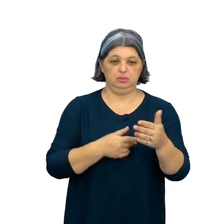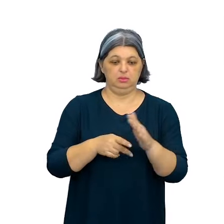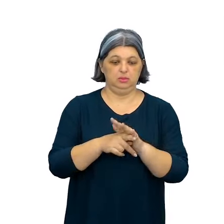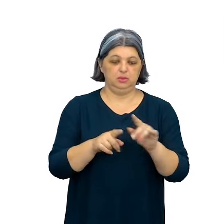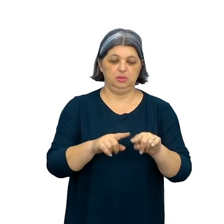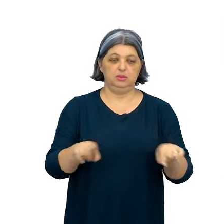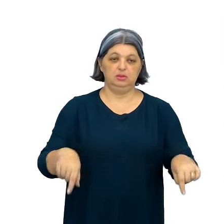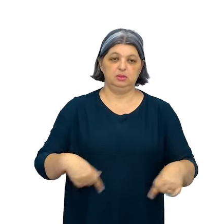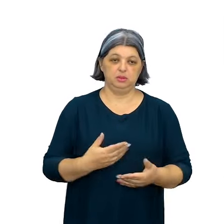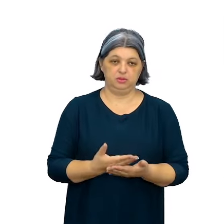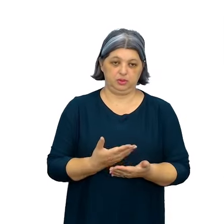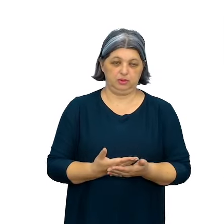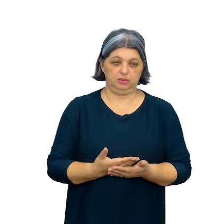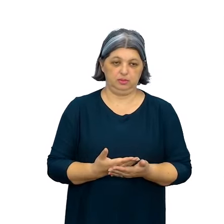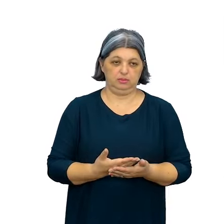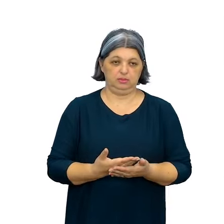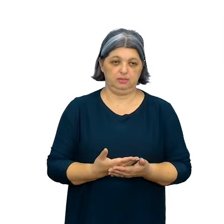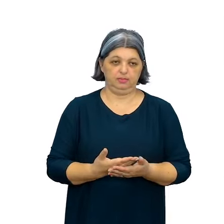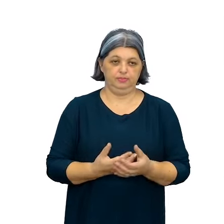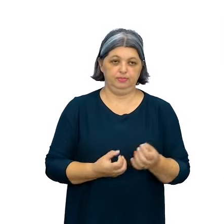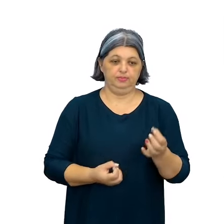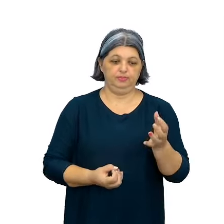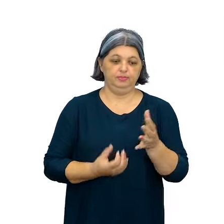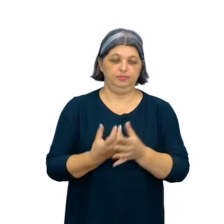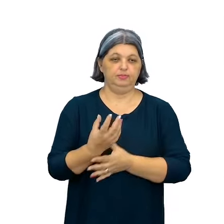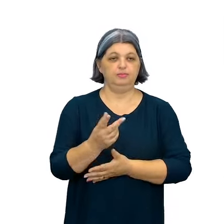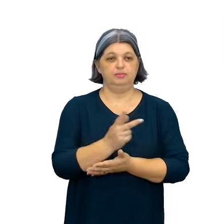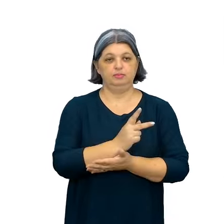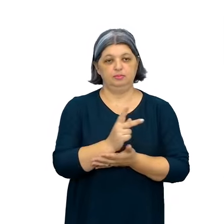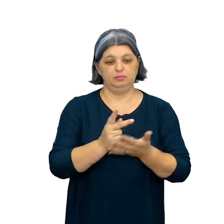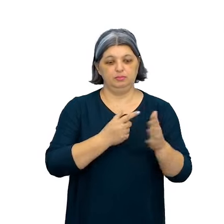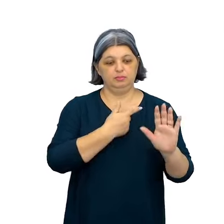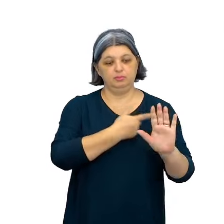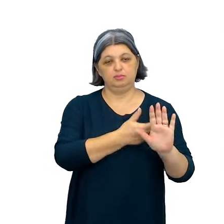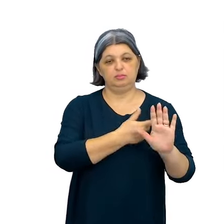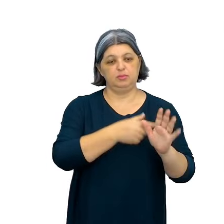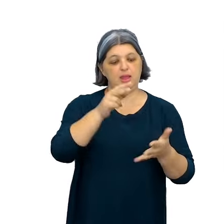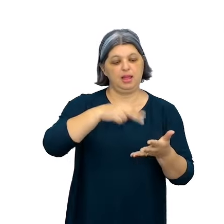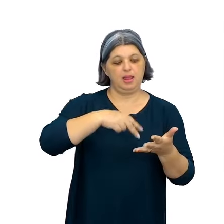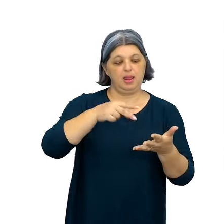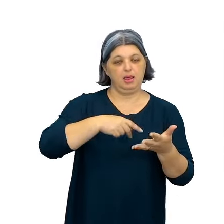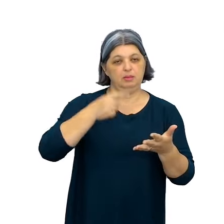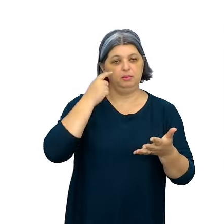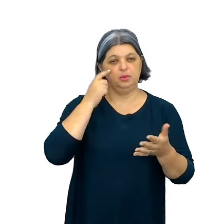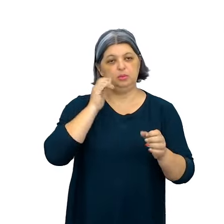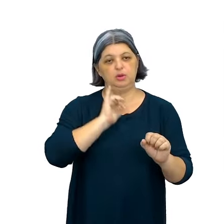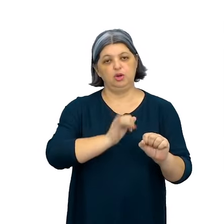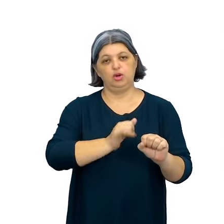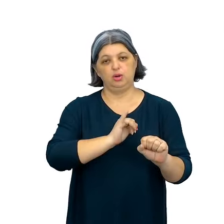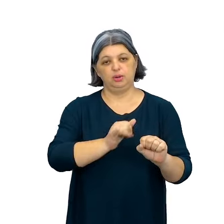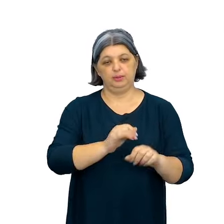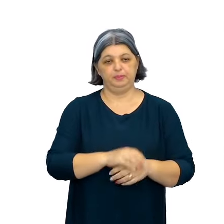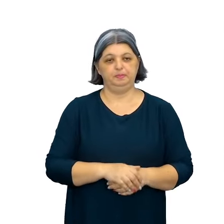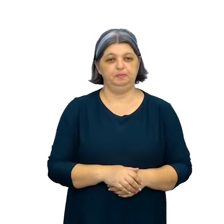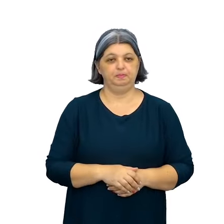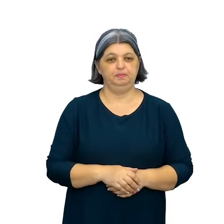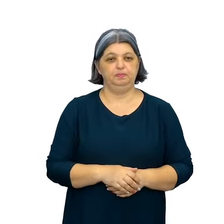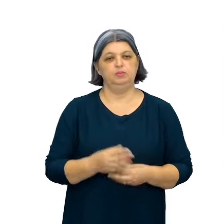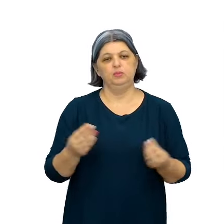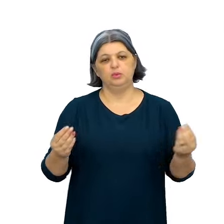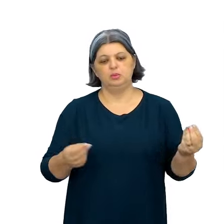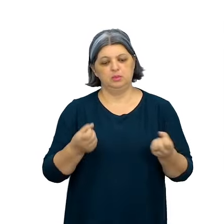aula a produção do poema paródia a partir da leitura e análise de crônicas. Na sensibilização,